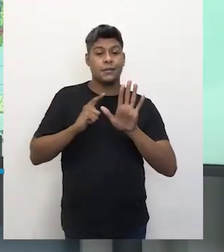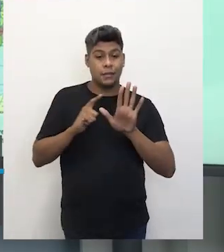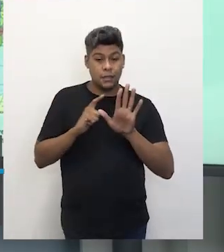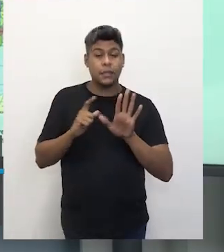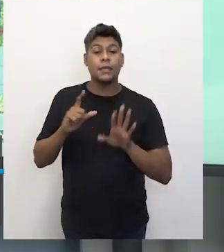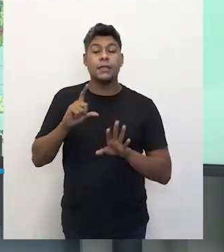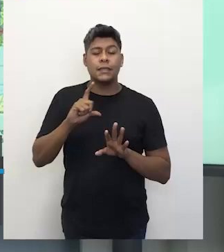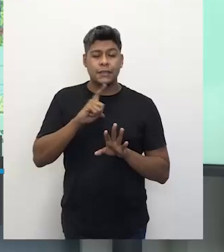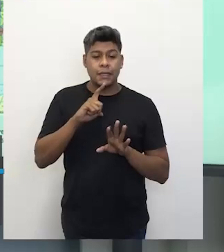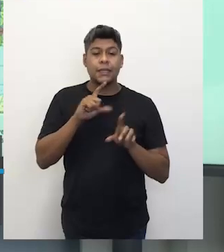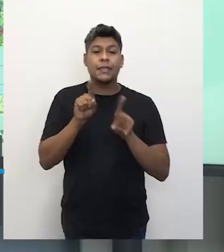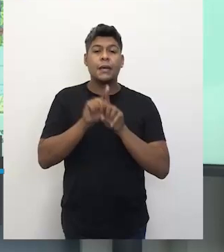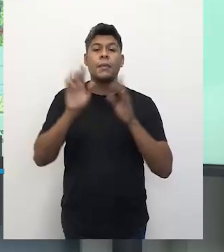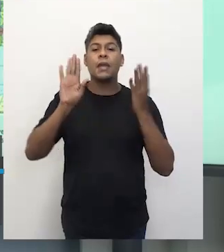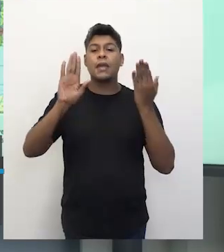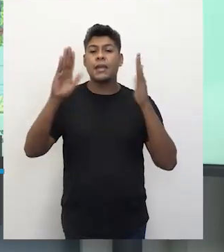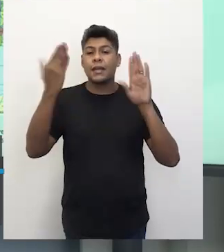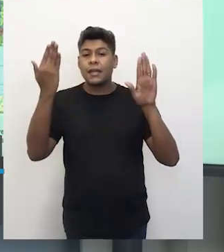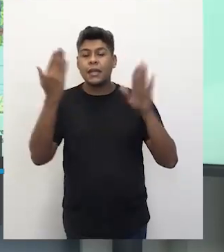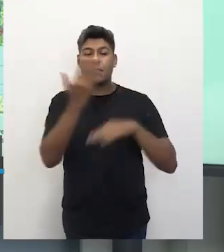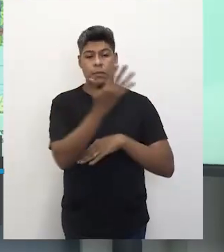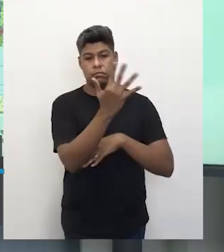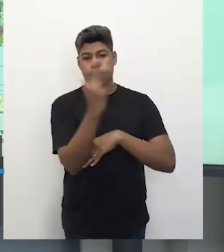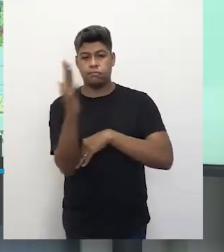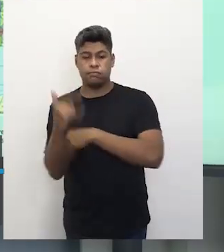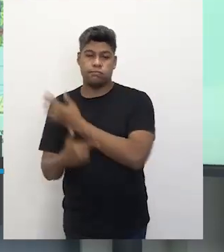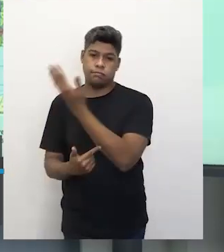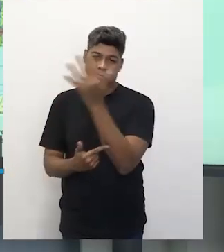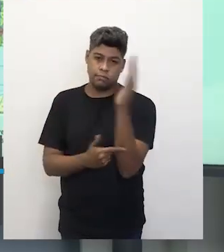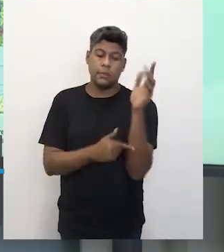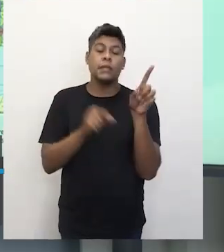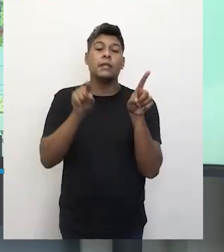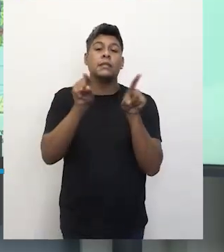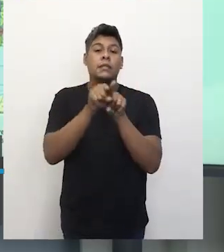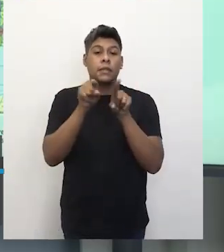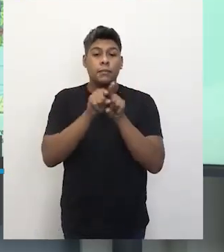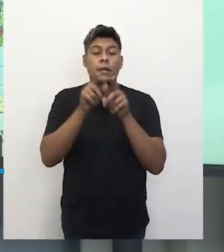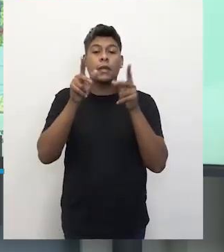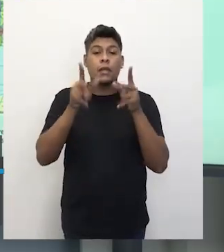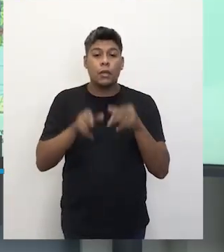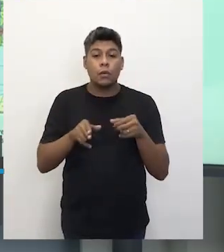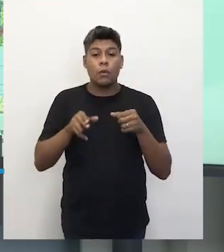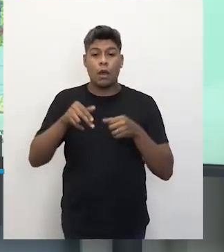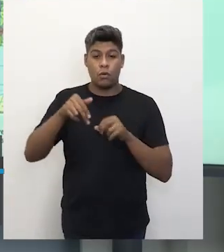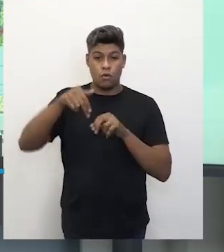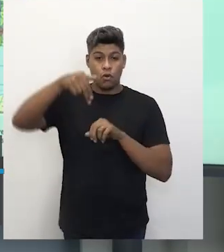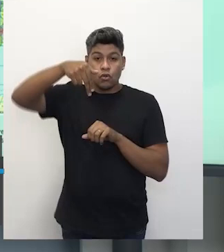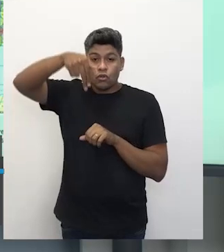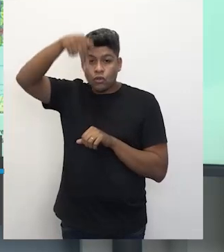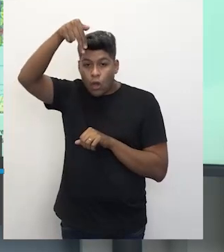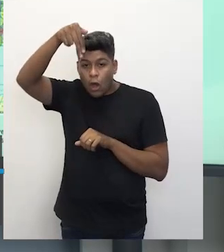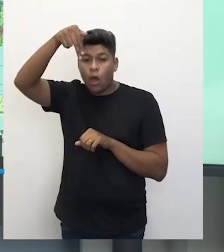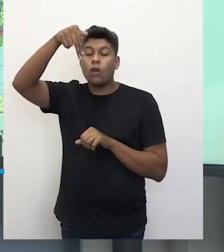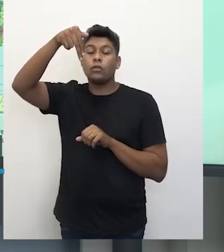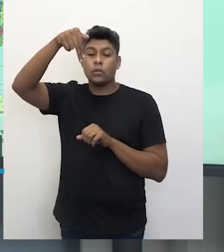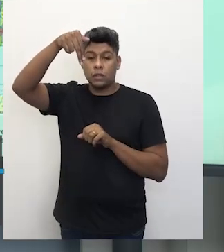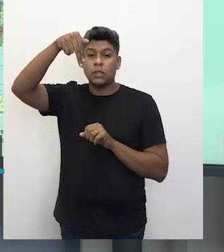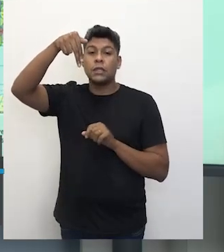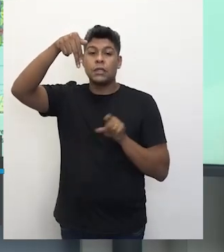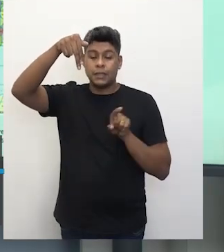acaba tendo um destaque aí no clima na vegetação muito parecida do que se tem no hemisfério norte e do que tem no seu hemisfério